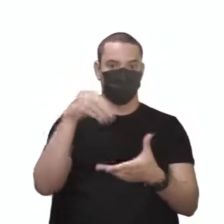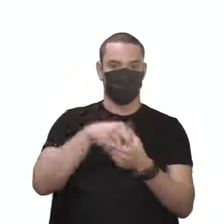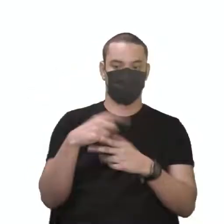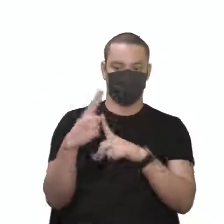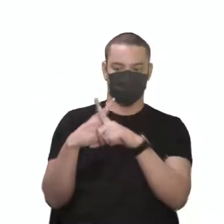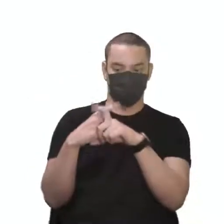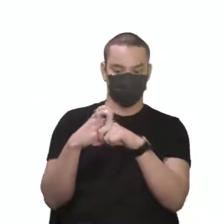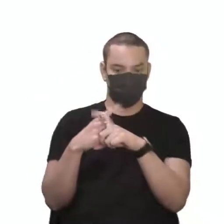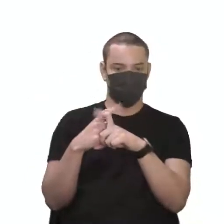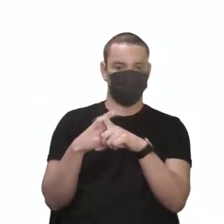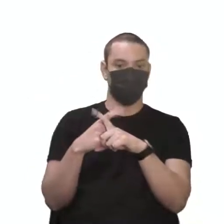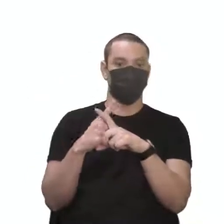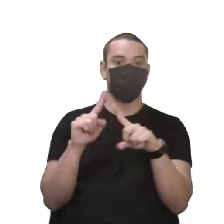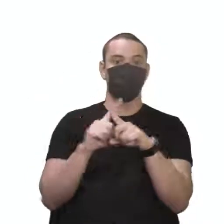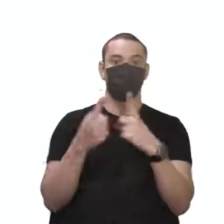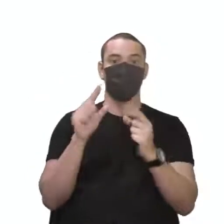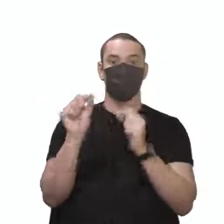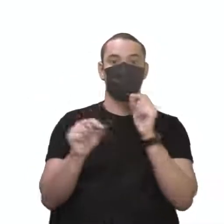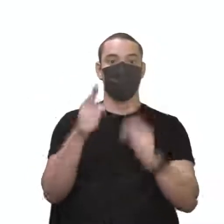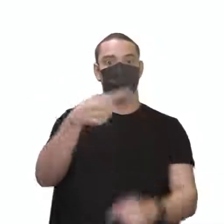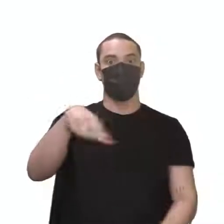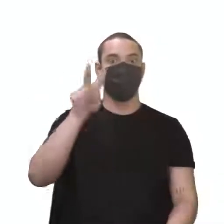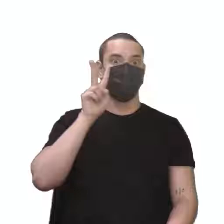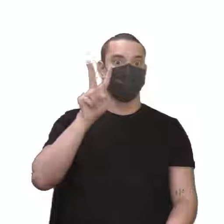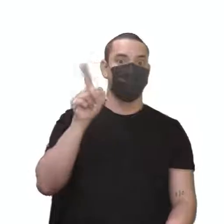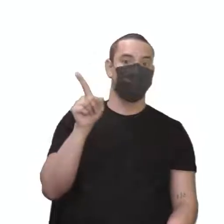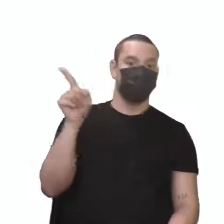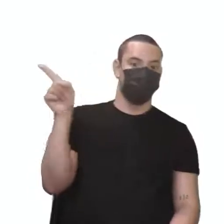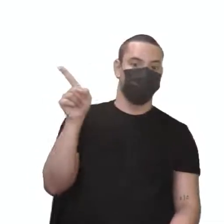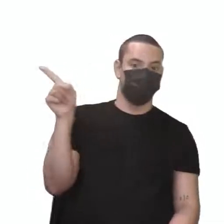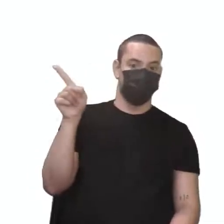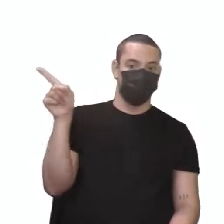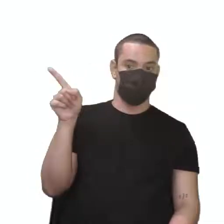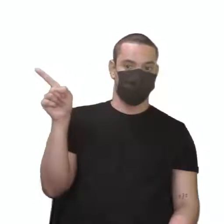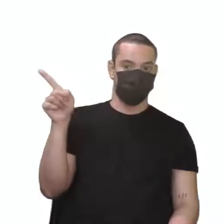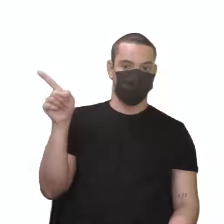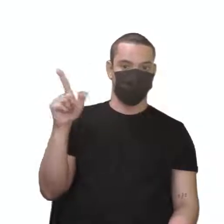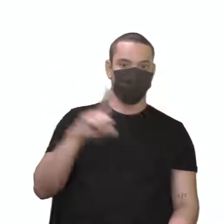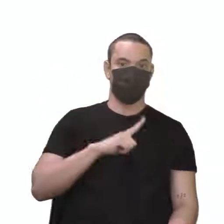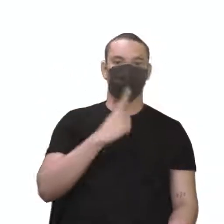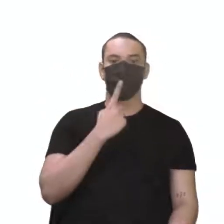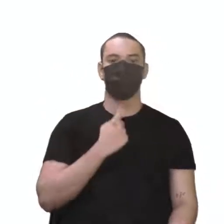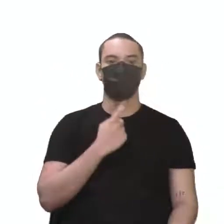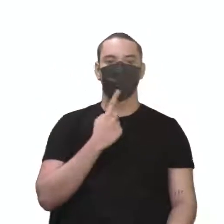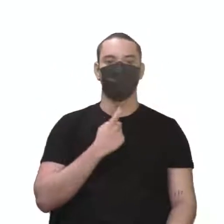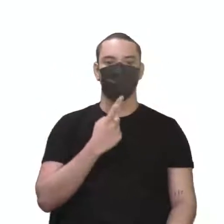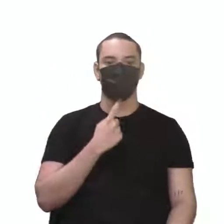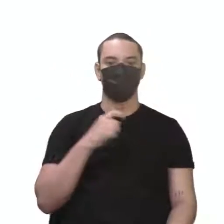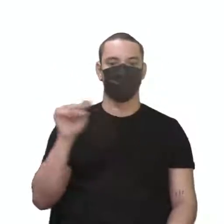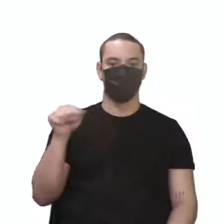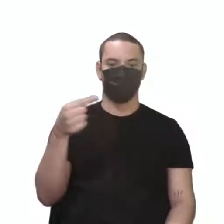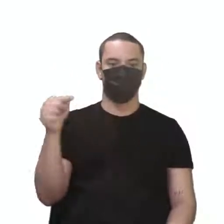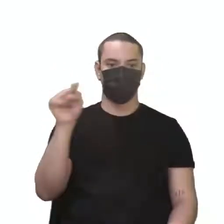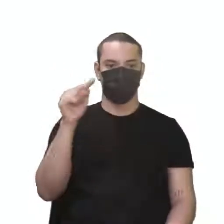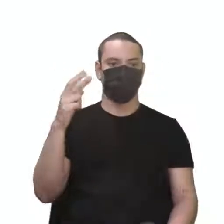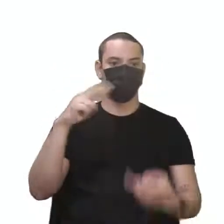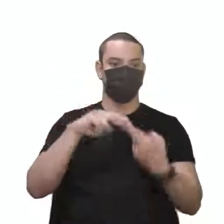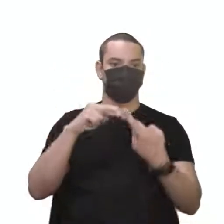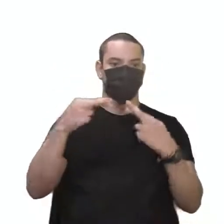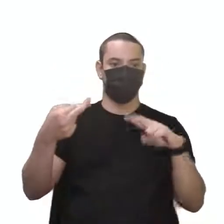célula hospedeira. O que vocês estão vendo aqui, ó? Na imagem você está vendo lá no centro vermelhinho RNA